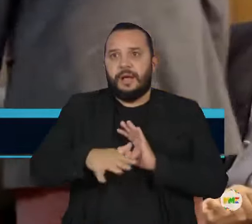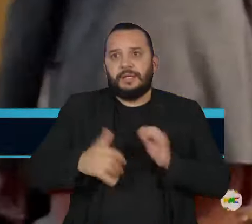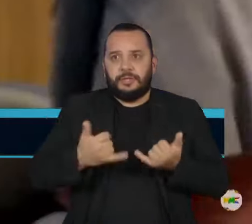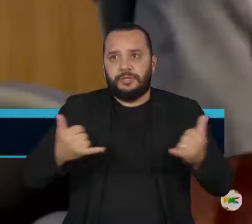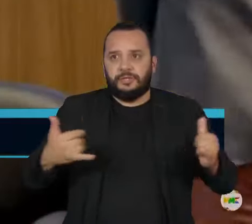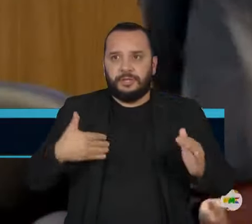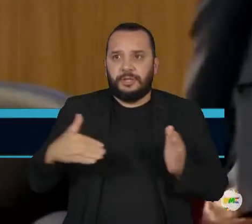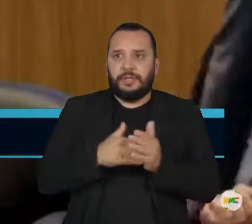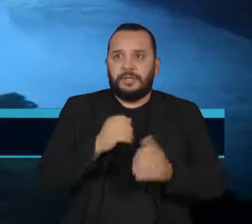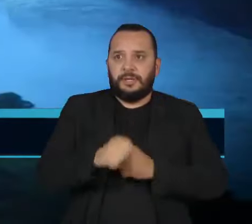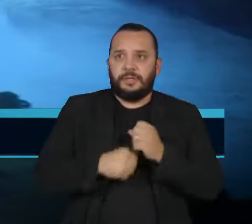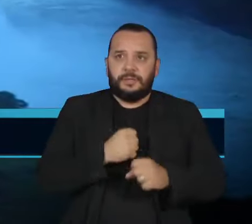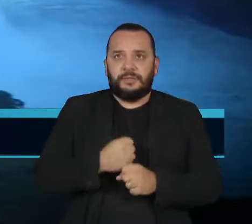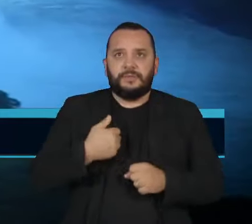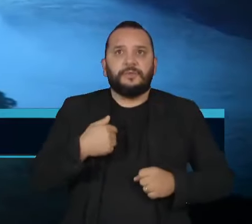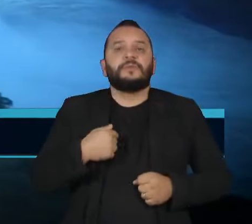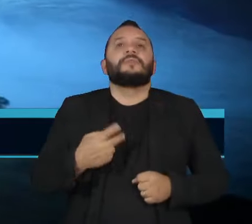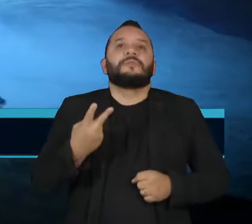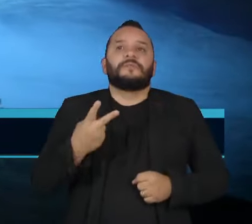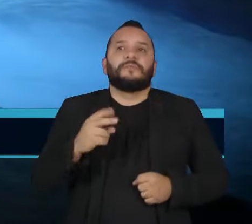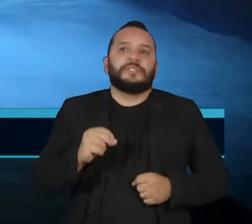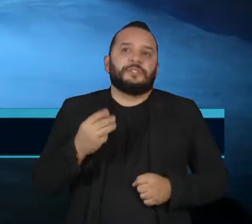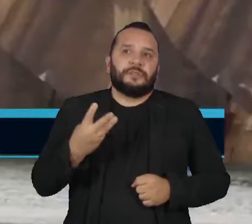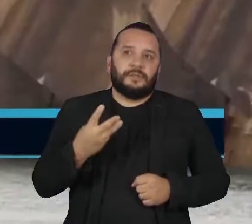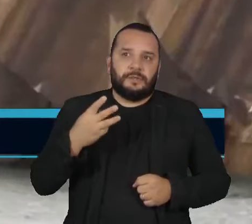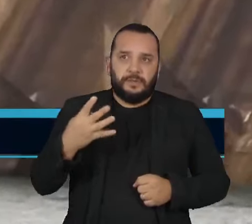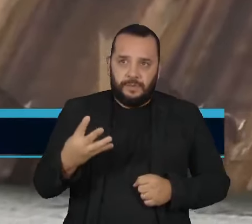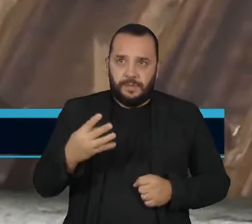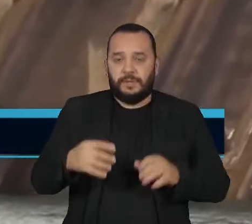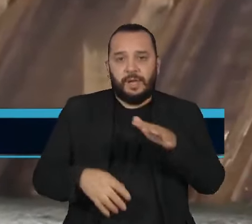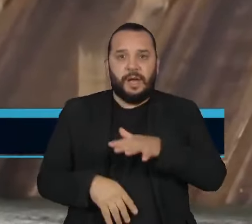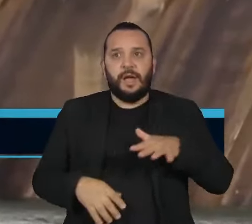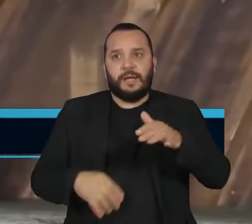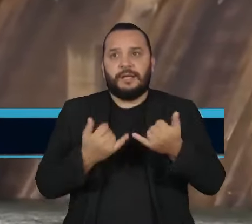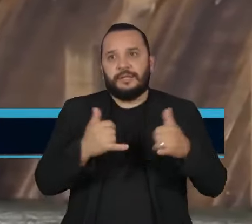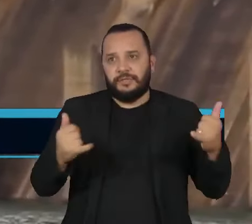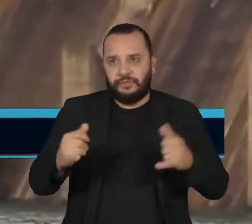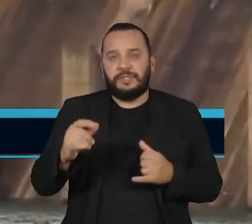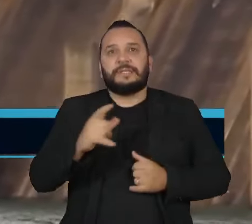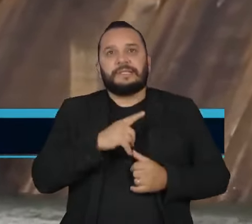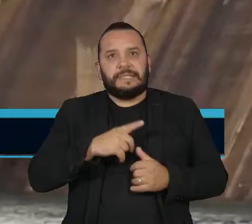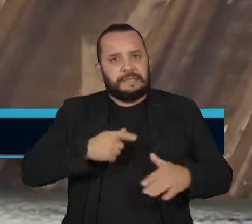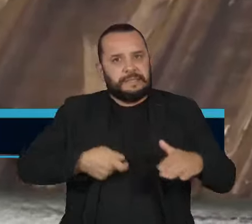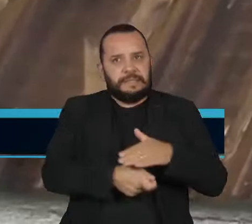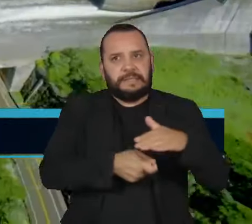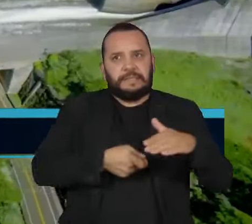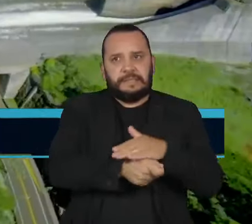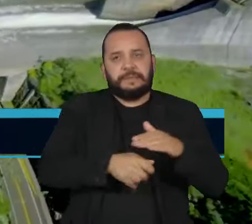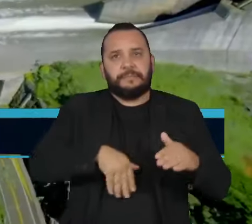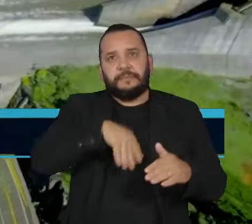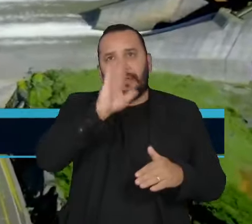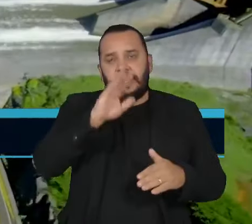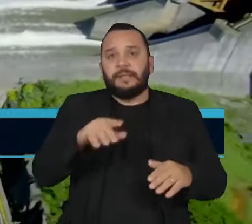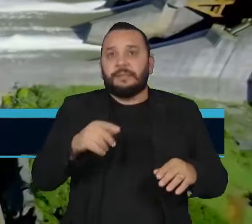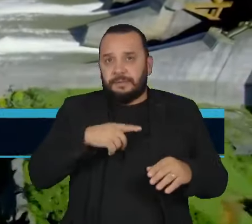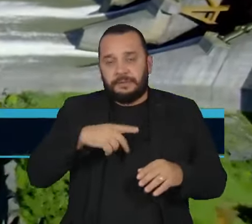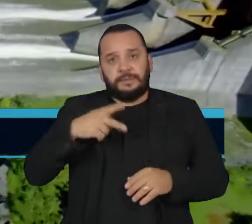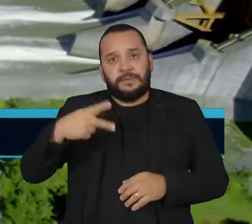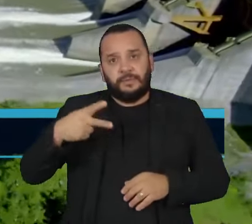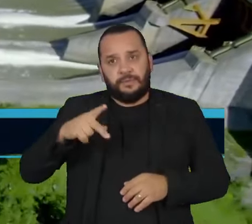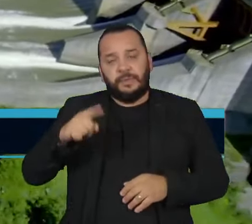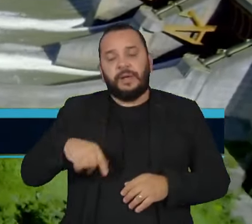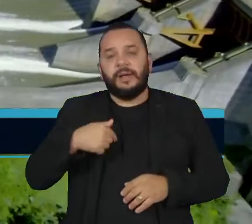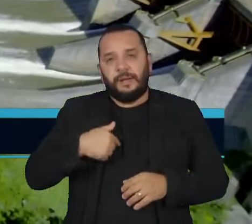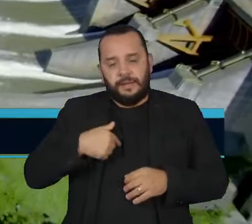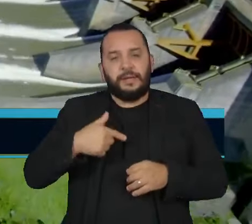até 2034 o setor de energia elétrica é o segundo com mais recursos previstos atrás apenas de petróleo e gás